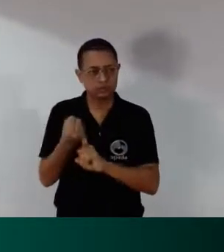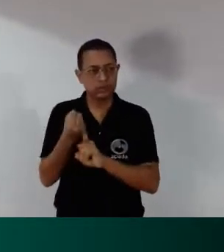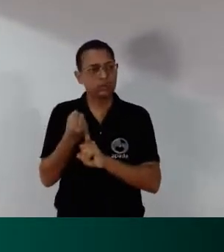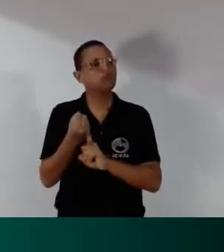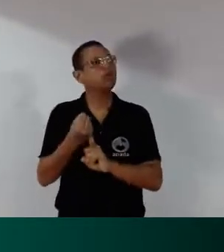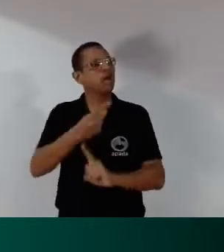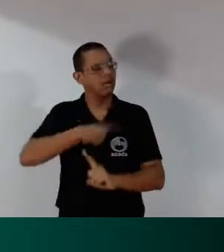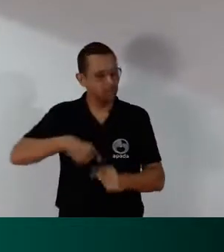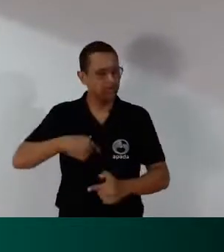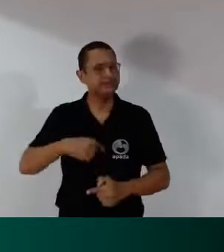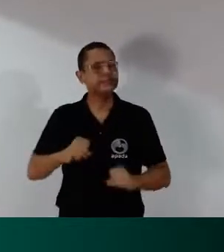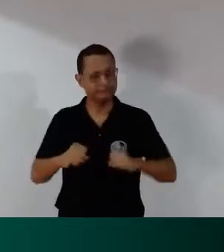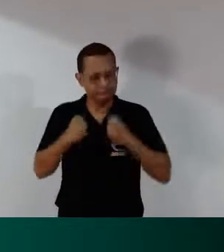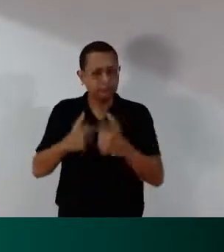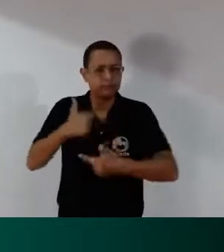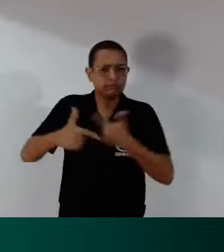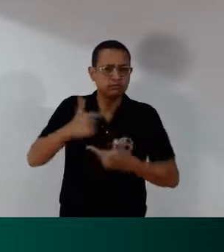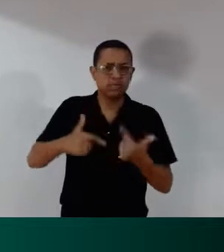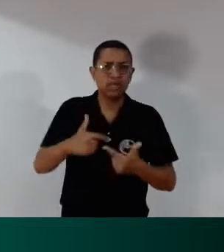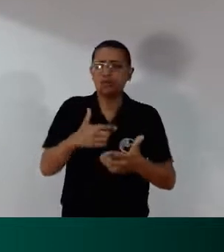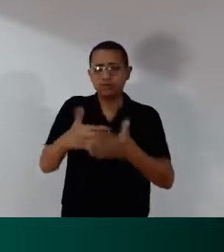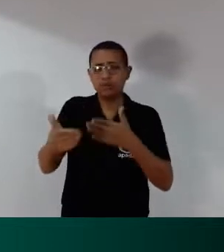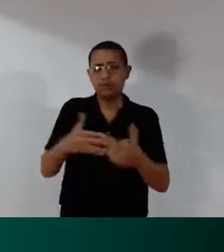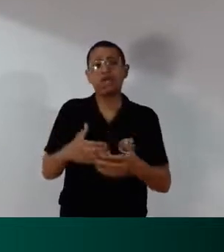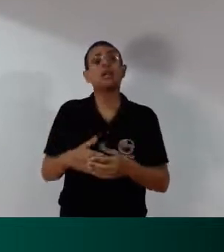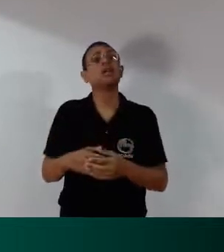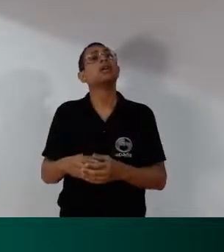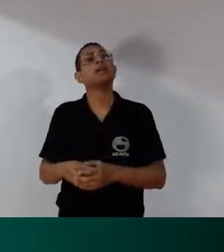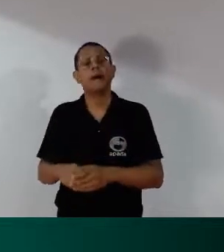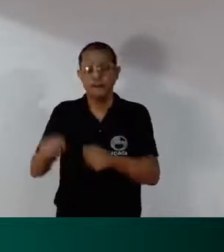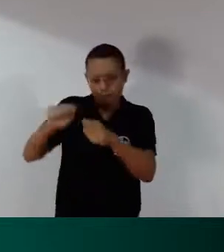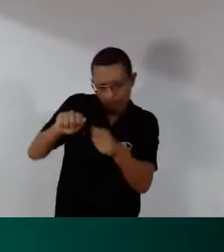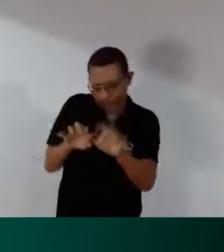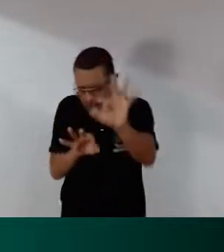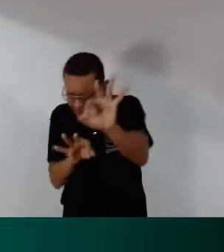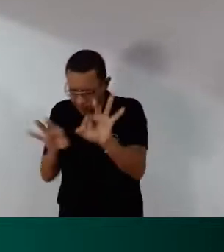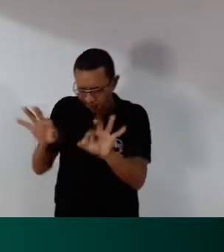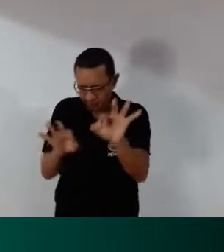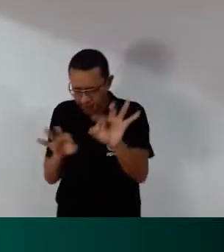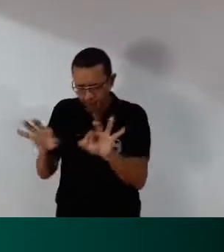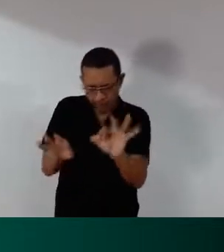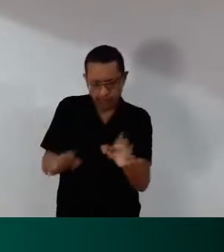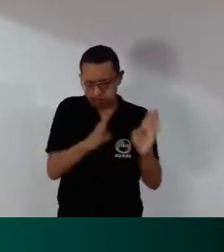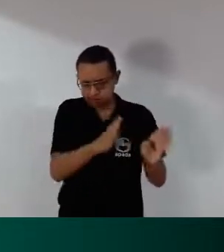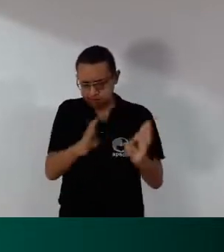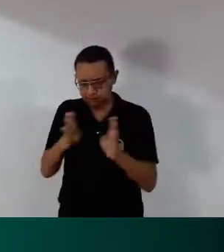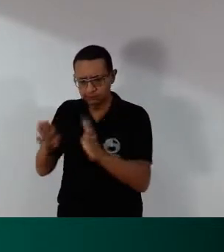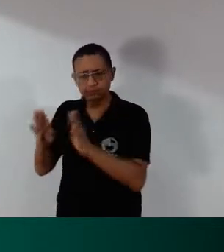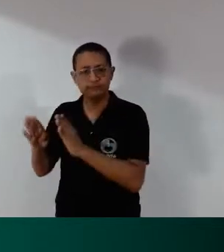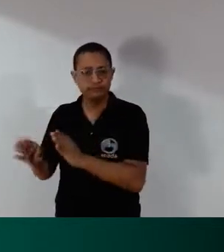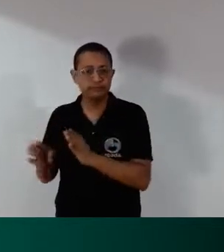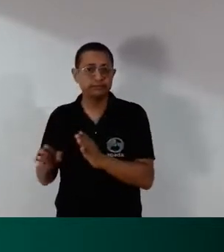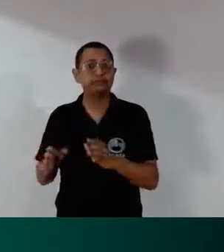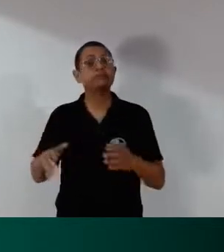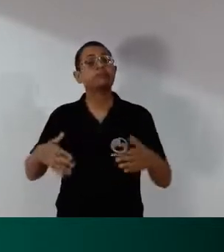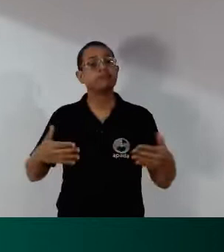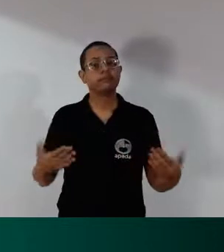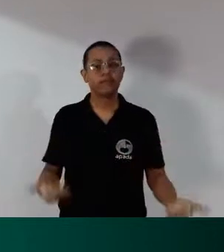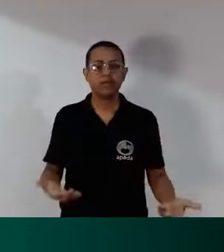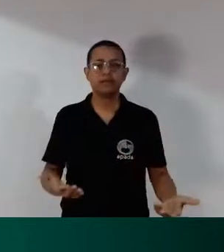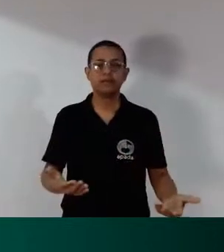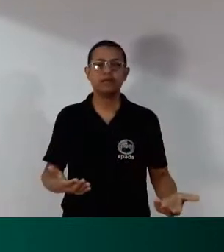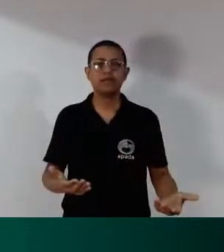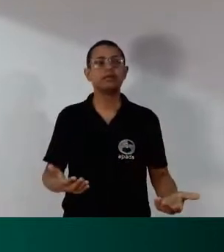tem a gente podia se balançar o braço e fazer a gente foi fazendo E aí assim um dia de